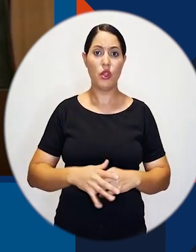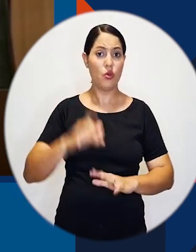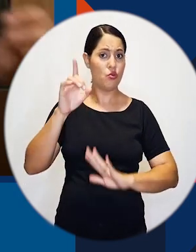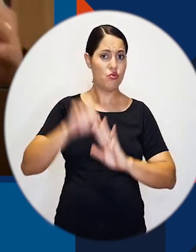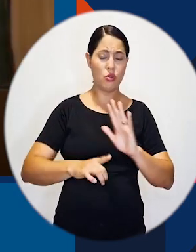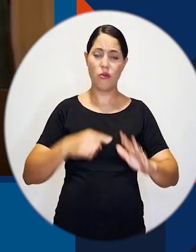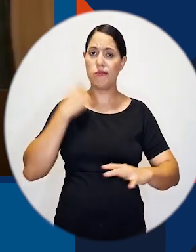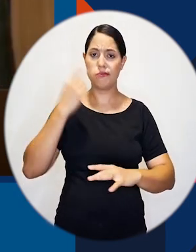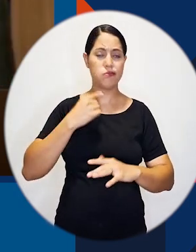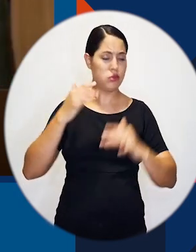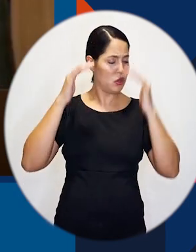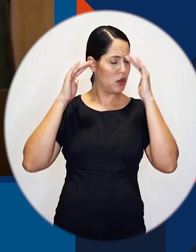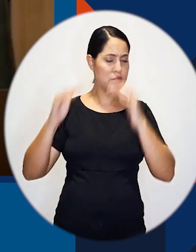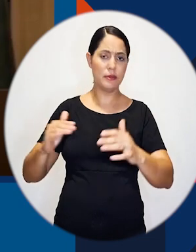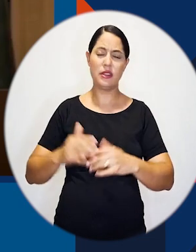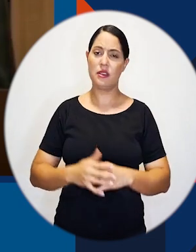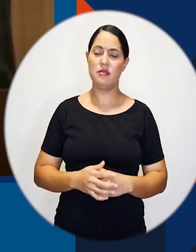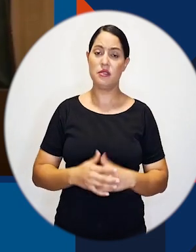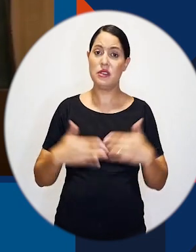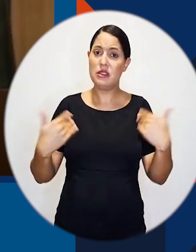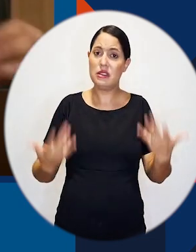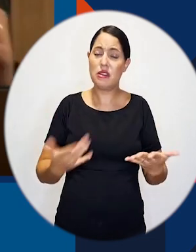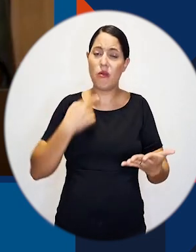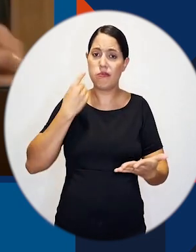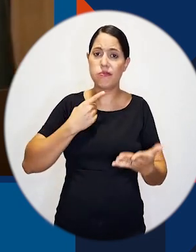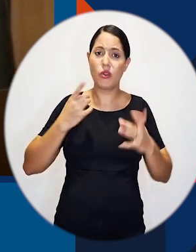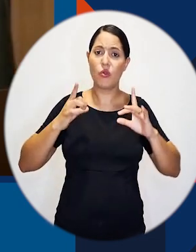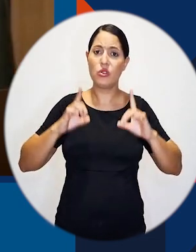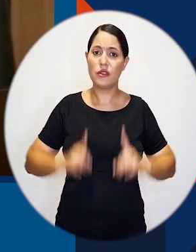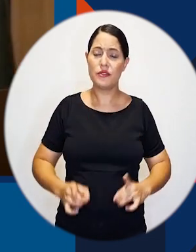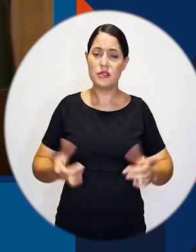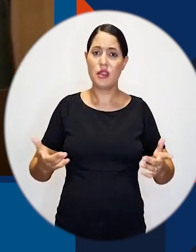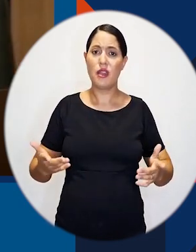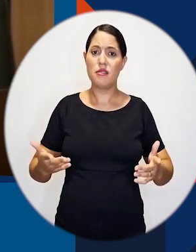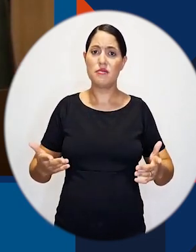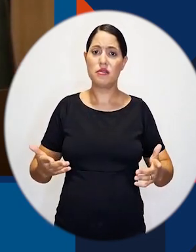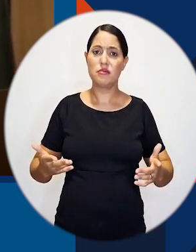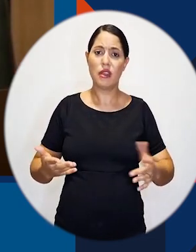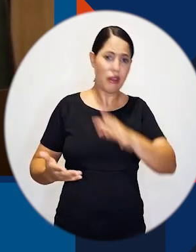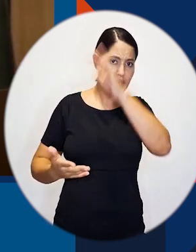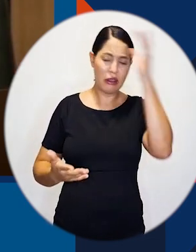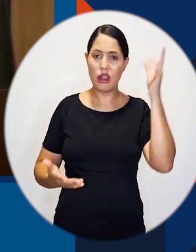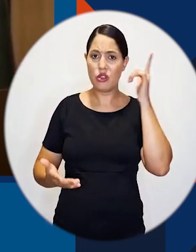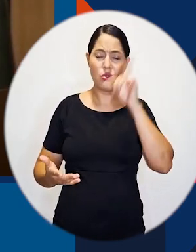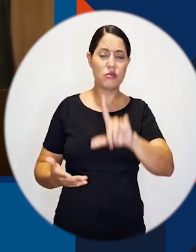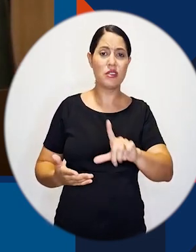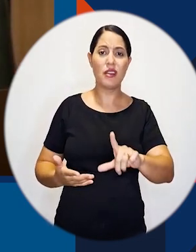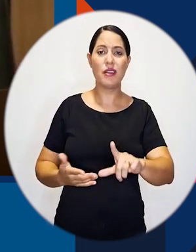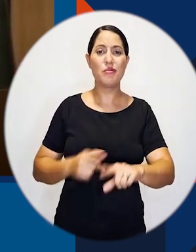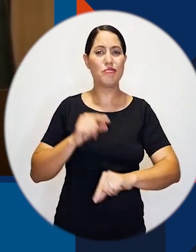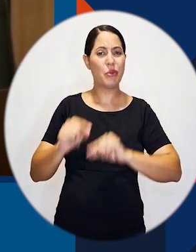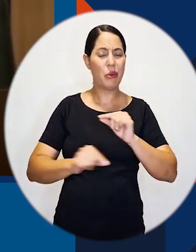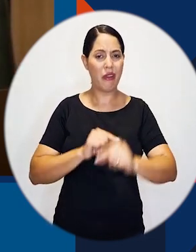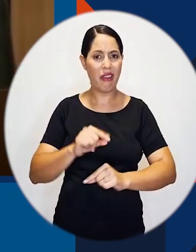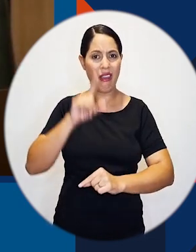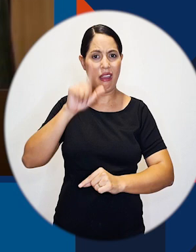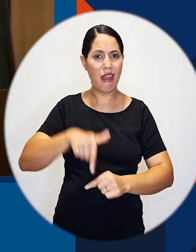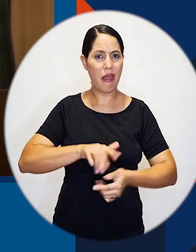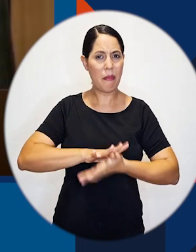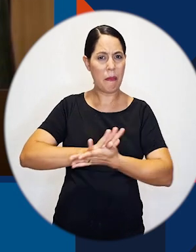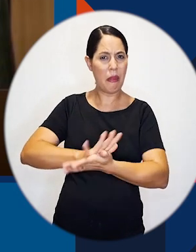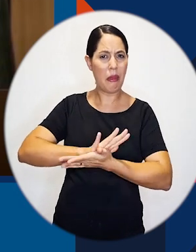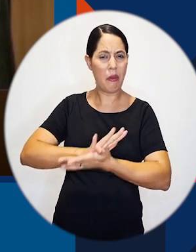Esta violação de prerrogativa impede que advogados e advogadas com deficiência prospectem mais clientes. O